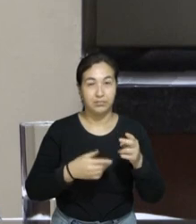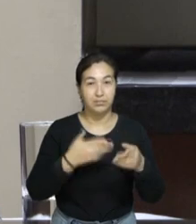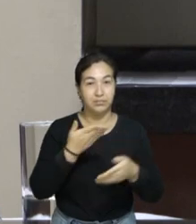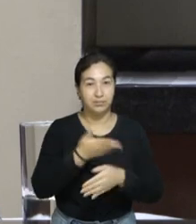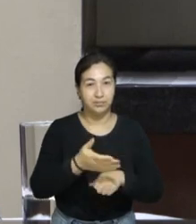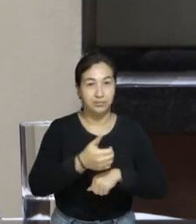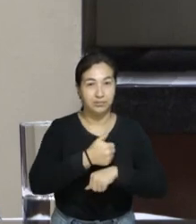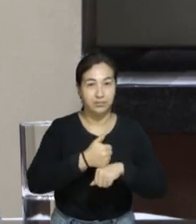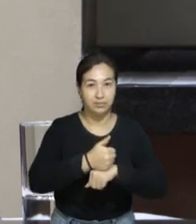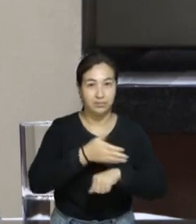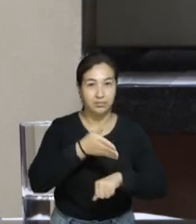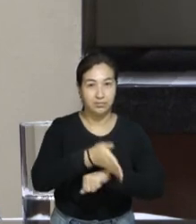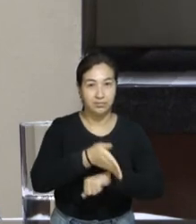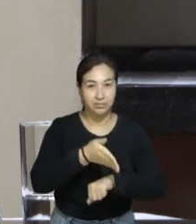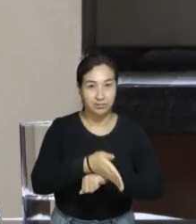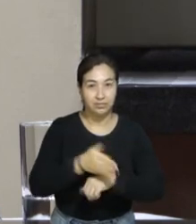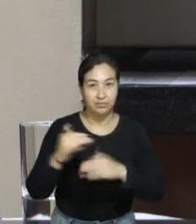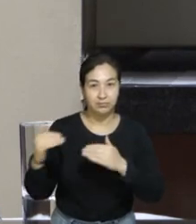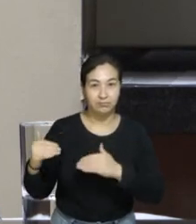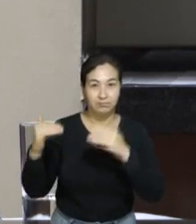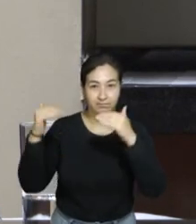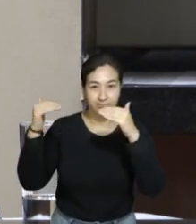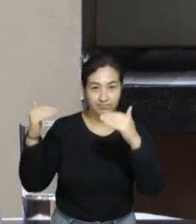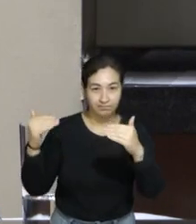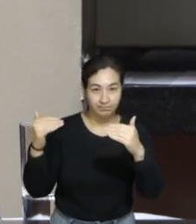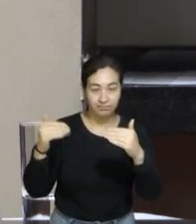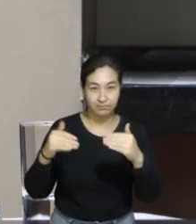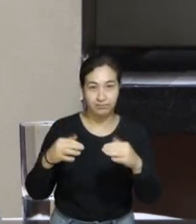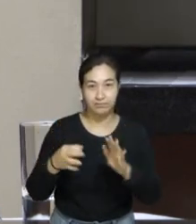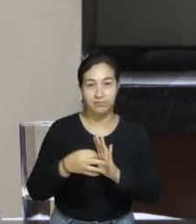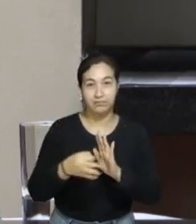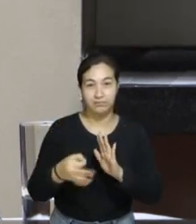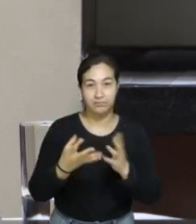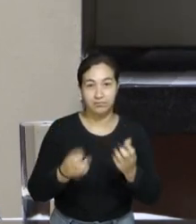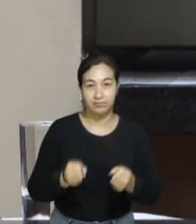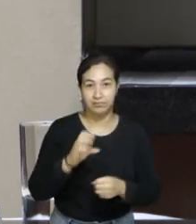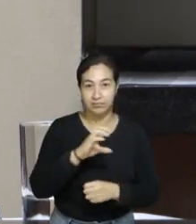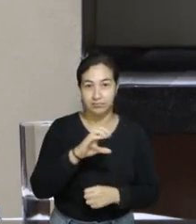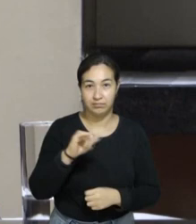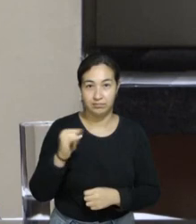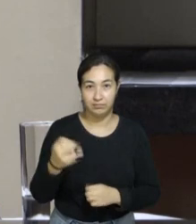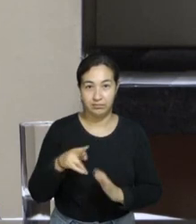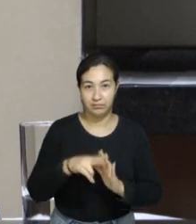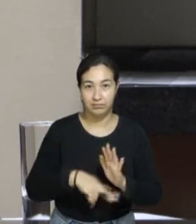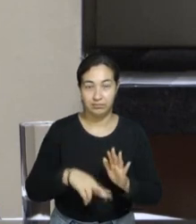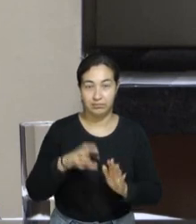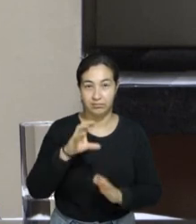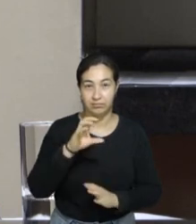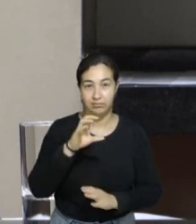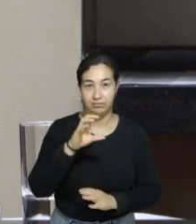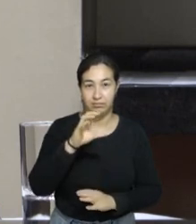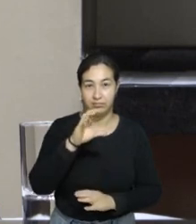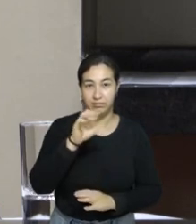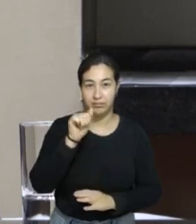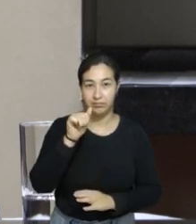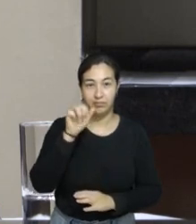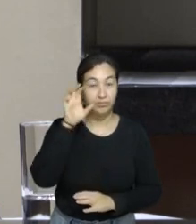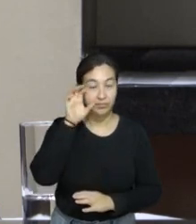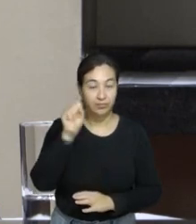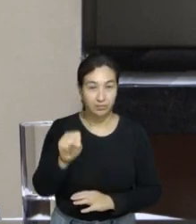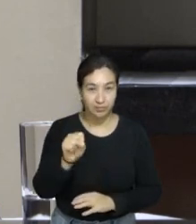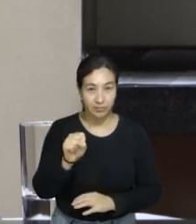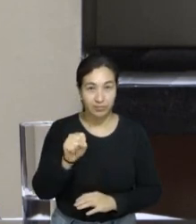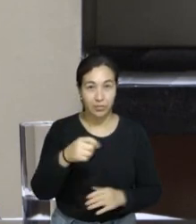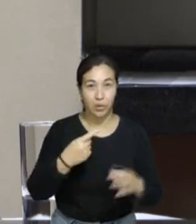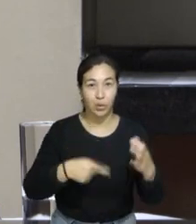Poder Judiciário do Estado de Santa Catarina, pareceres favoráveis das comissões de Constituição e Justiça, relator deputado Camilo Martins, Comissão de Finanças e Tributação,